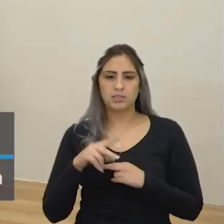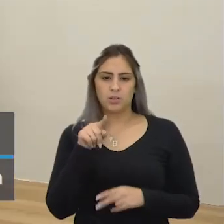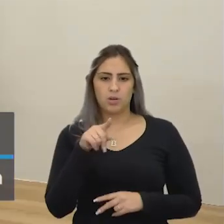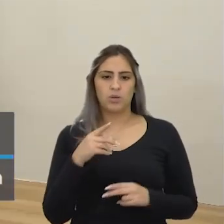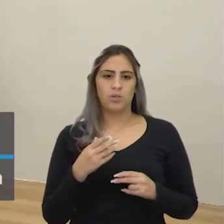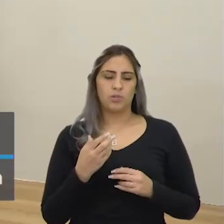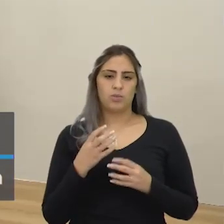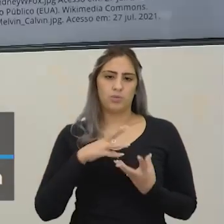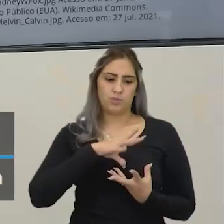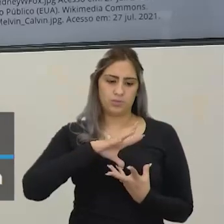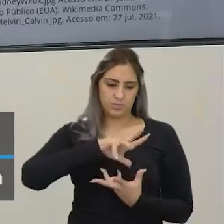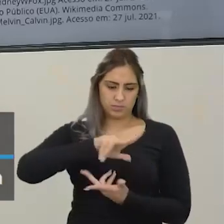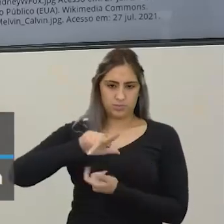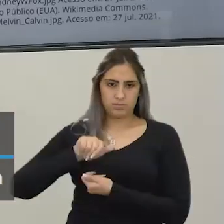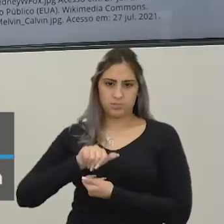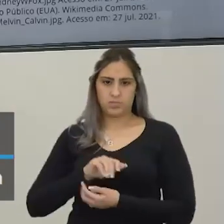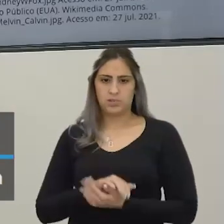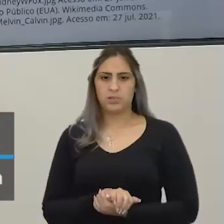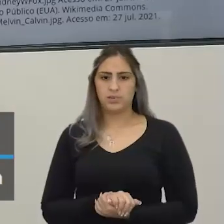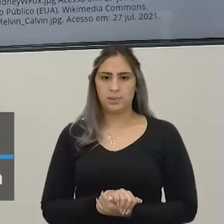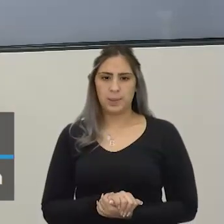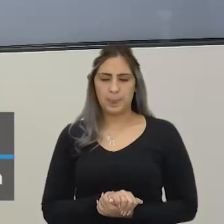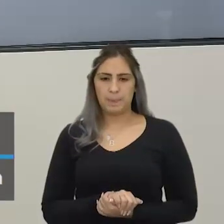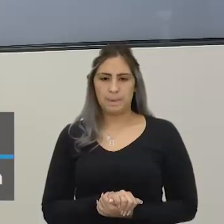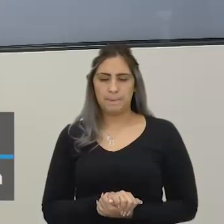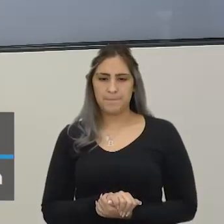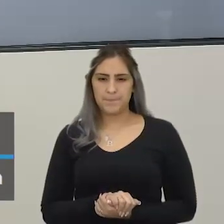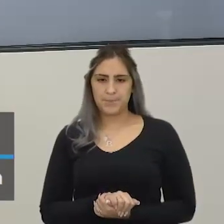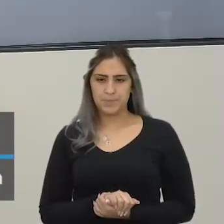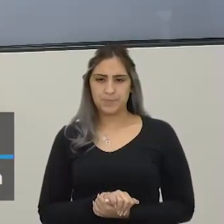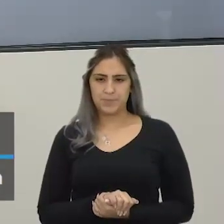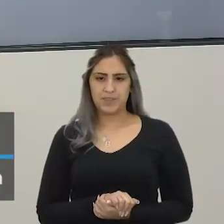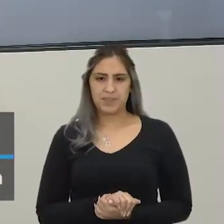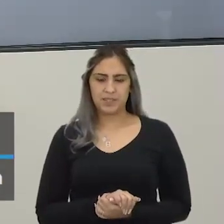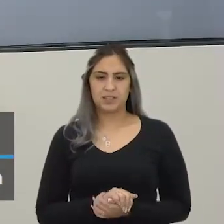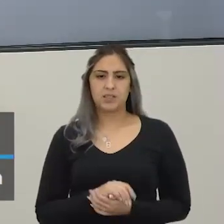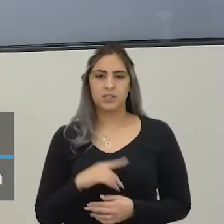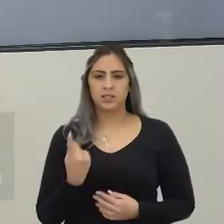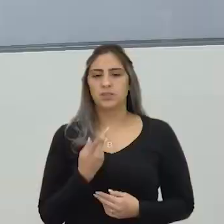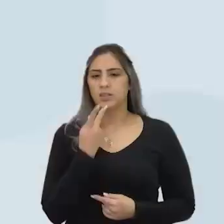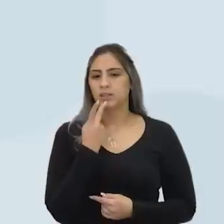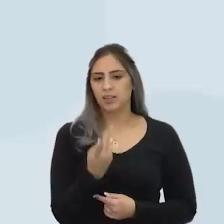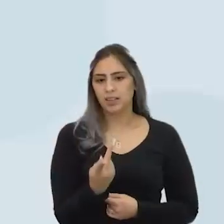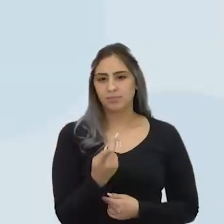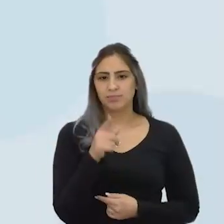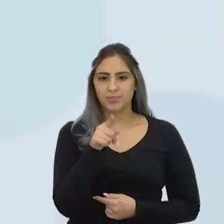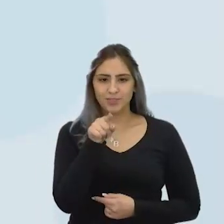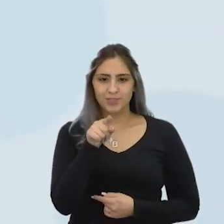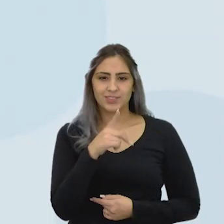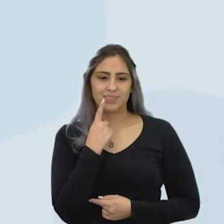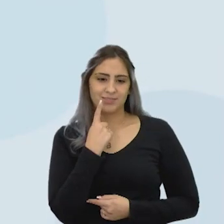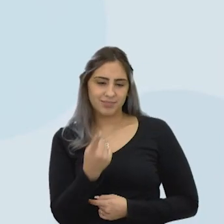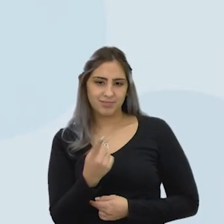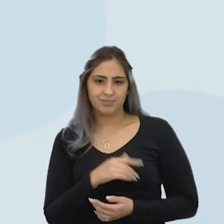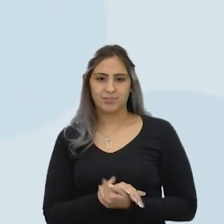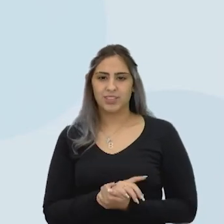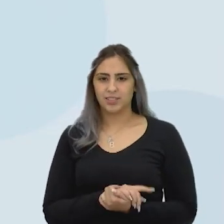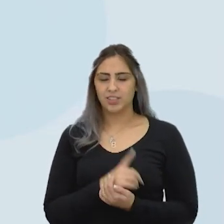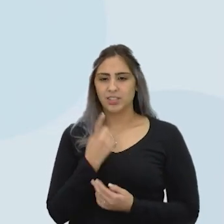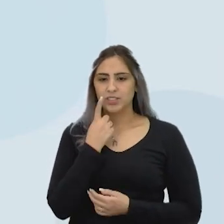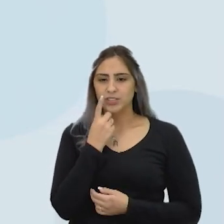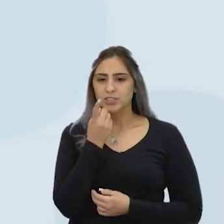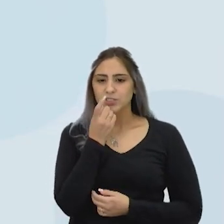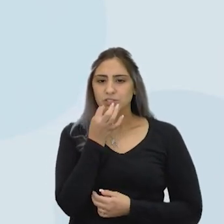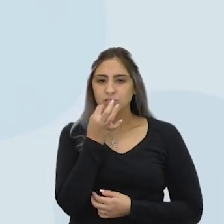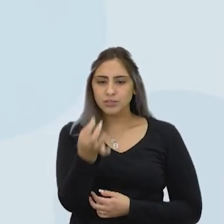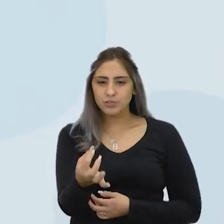Terra. Exatamente. E aí, né, a gente fica aí a dica sempre para vocês, né, se vocês querem saber um